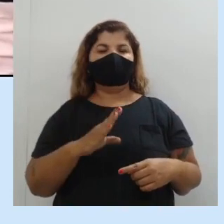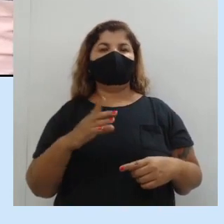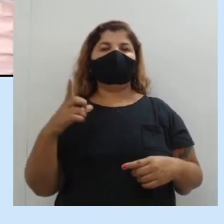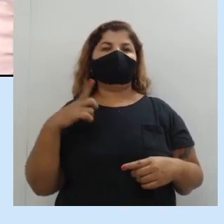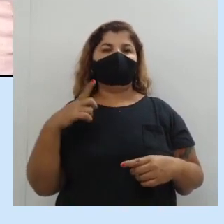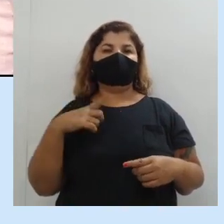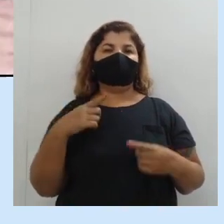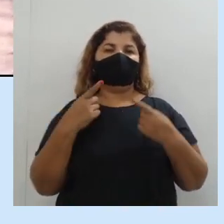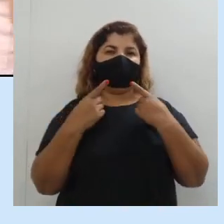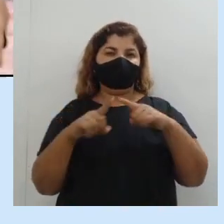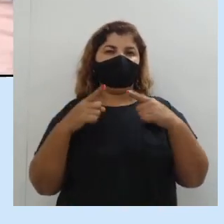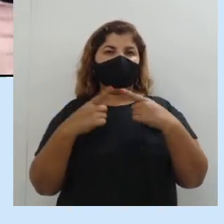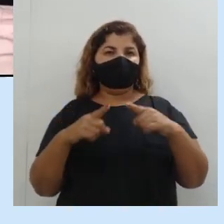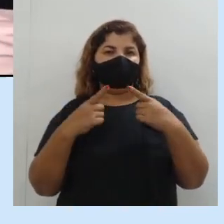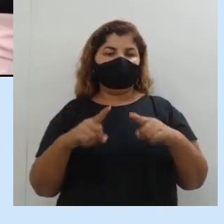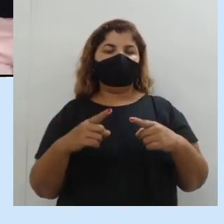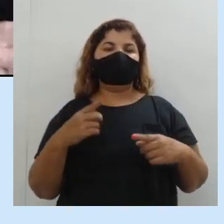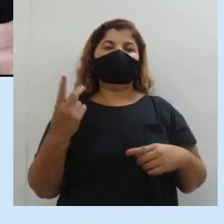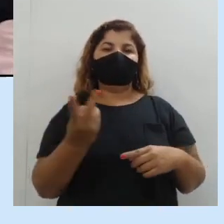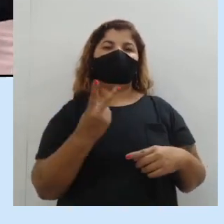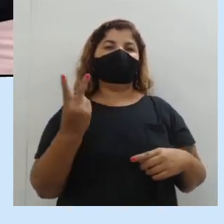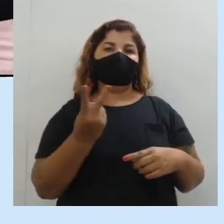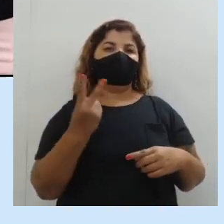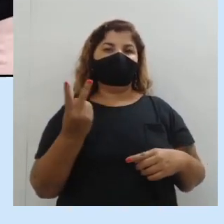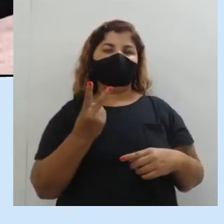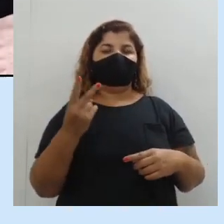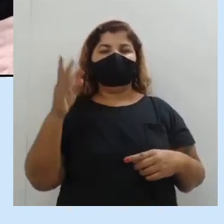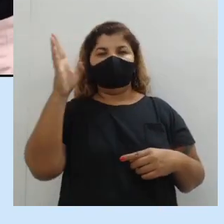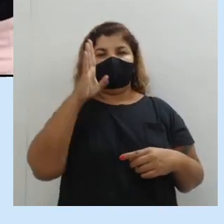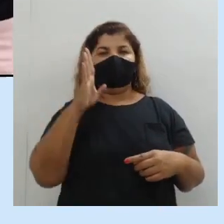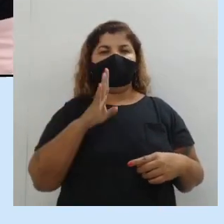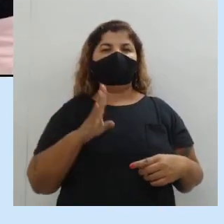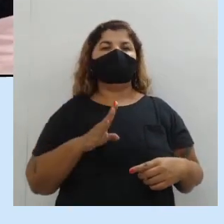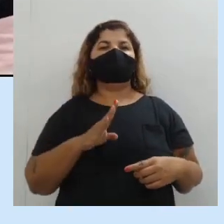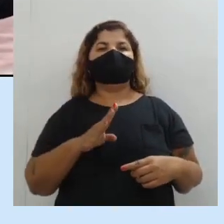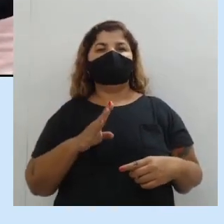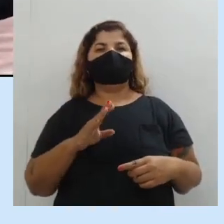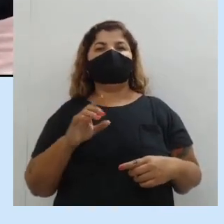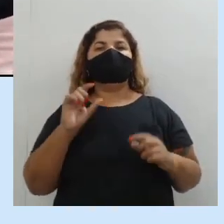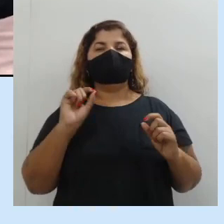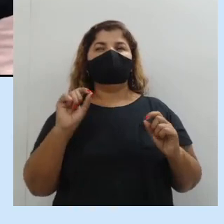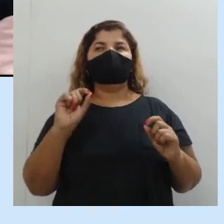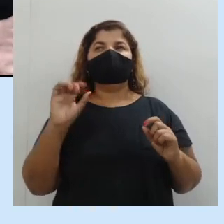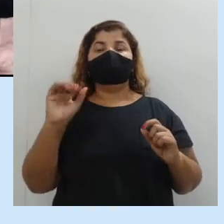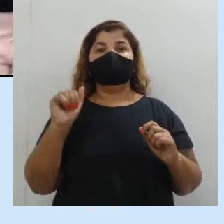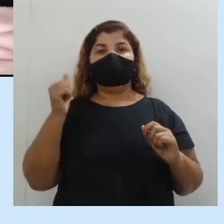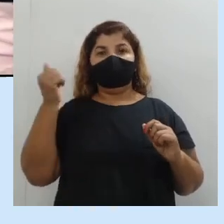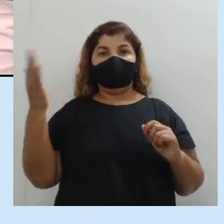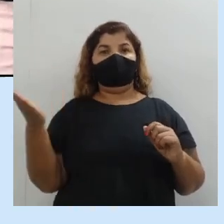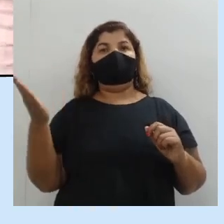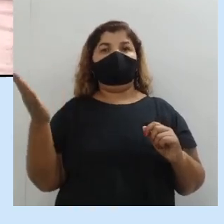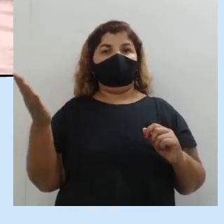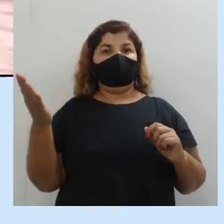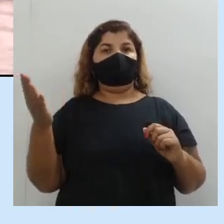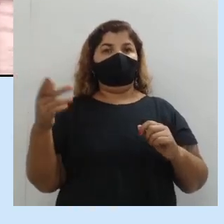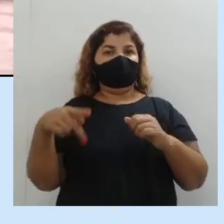a crítica à supervalorização dos brasileiros em relação ao que é estrangeiro.